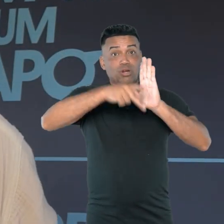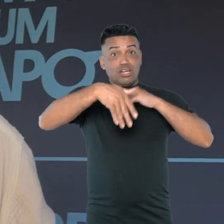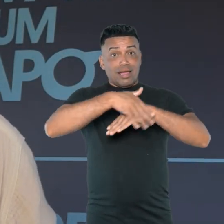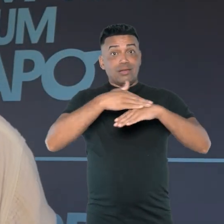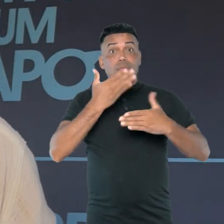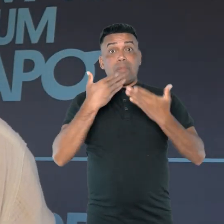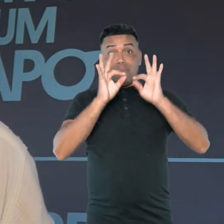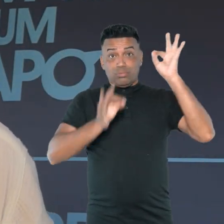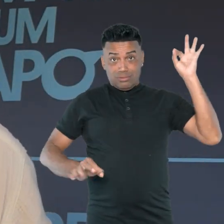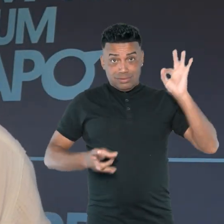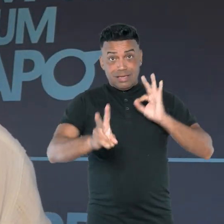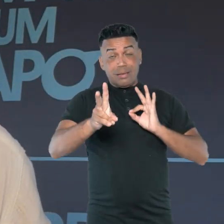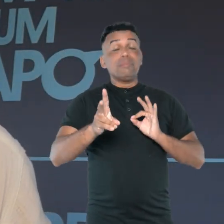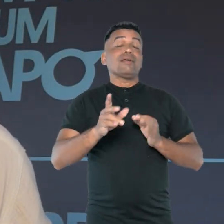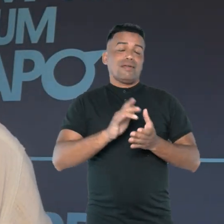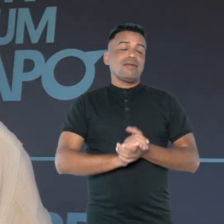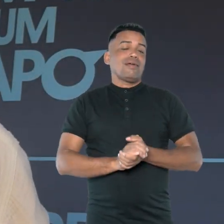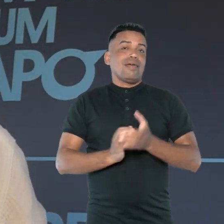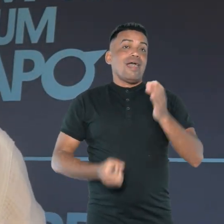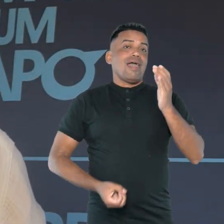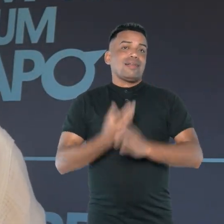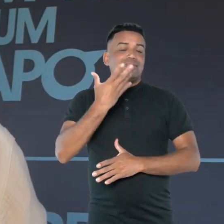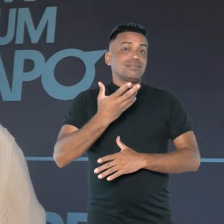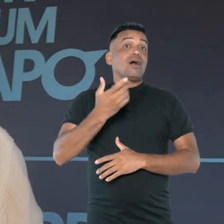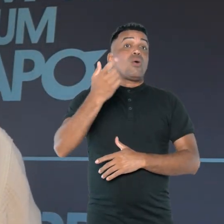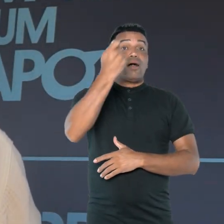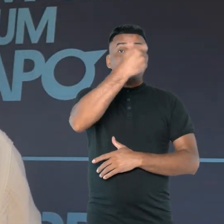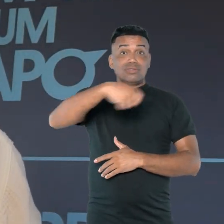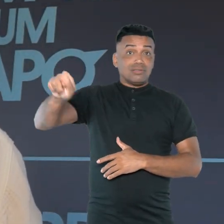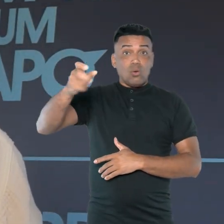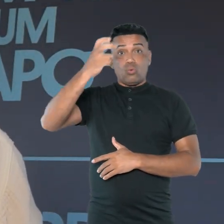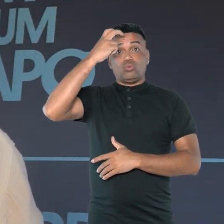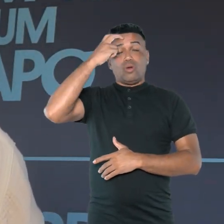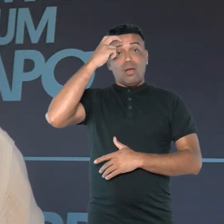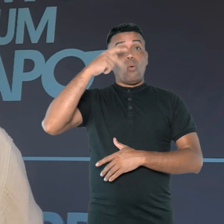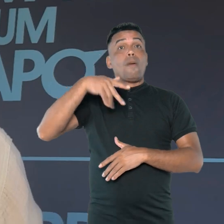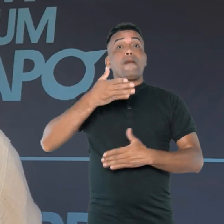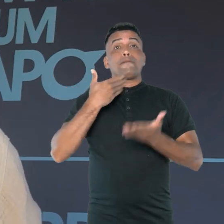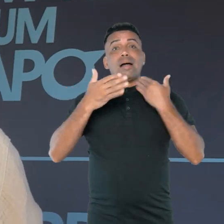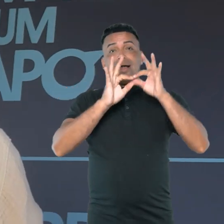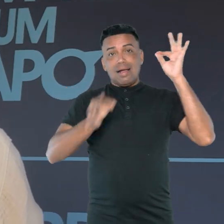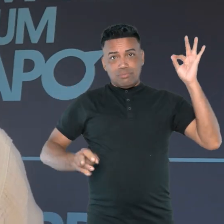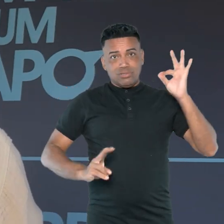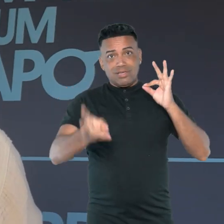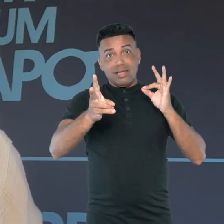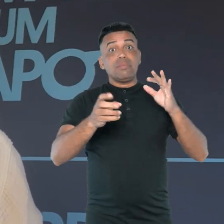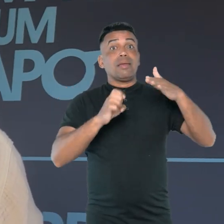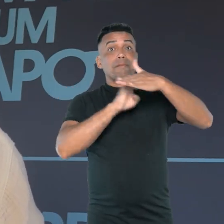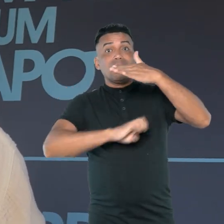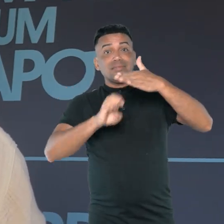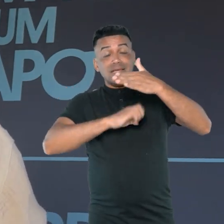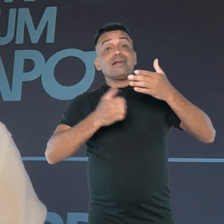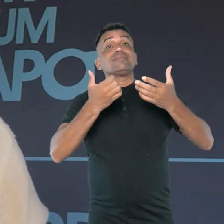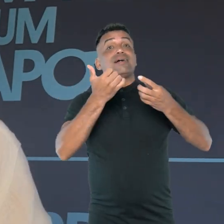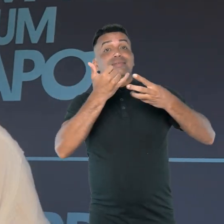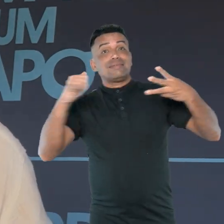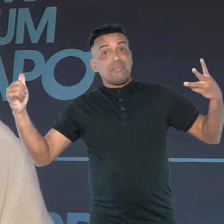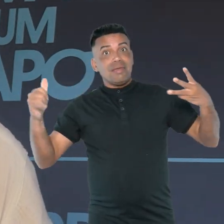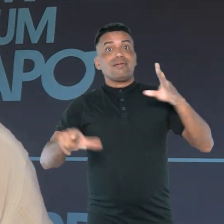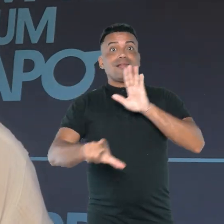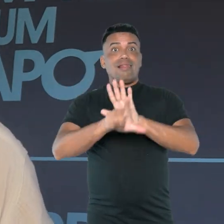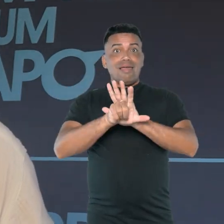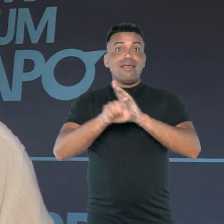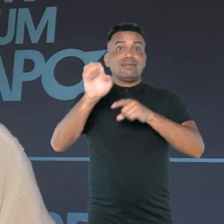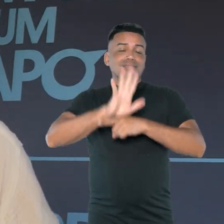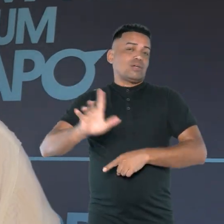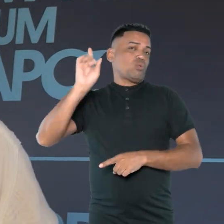uma realização da Associação Cultural Sempre um Papo. Nós temos o patrocínio da CEMIG, por meio da Lei Estadual de Incentivo à